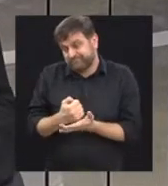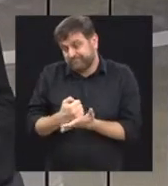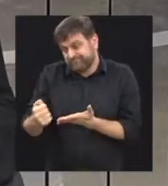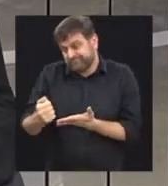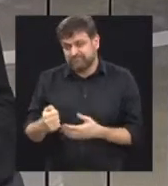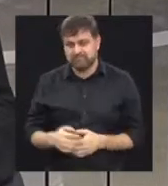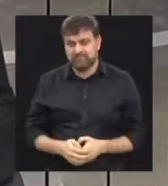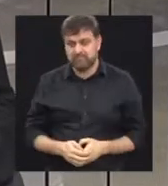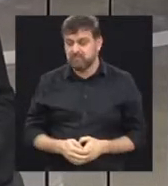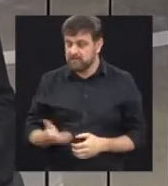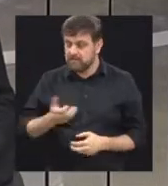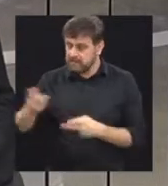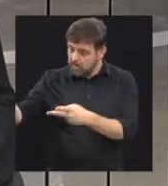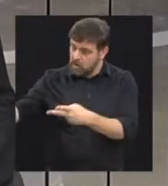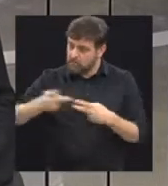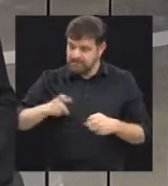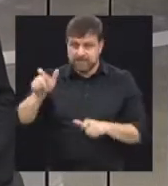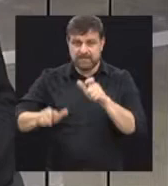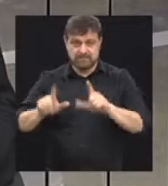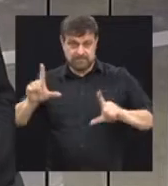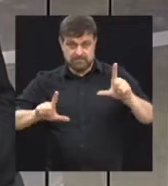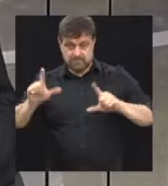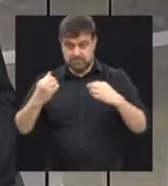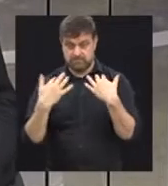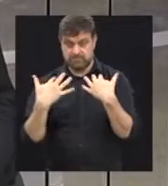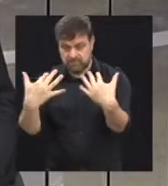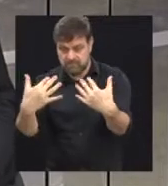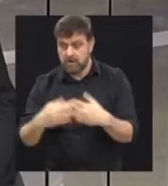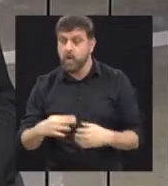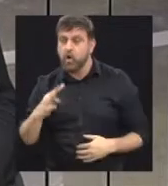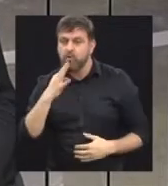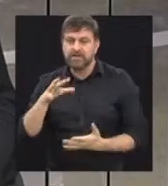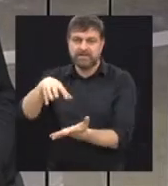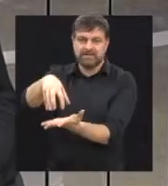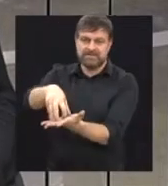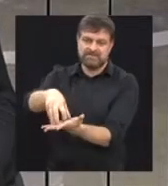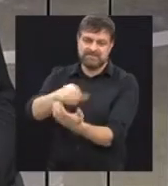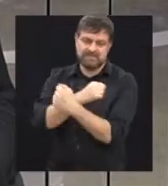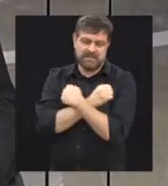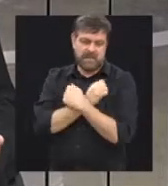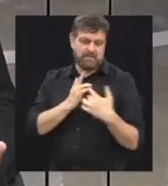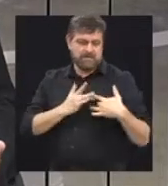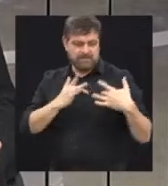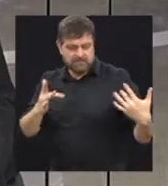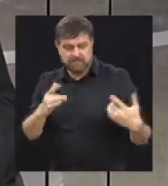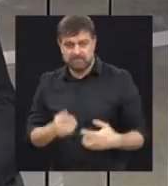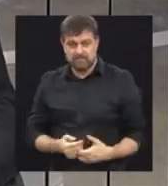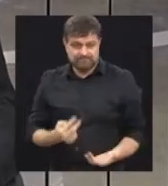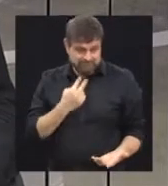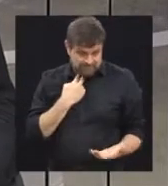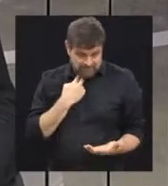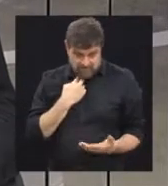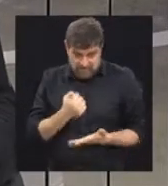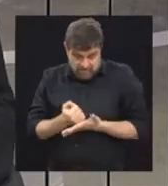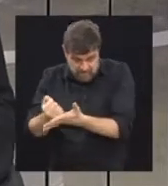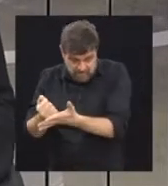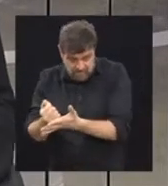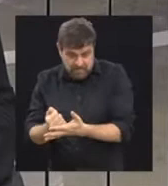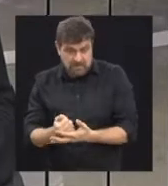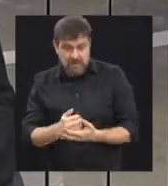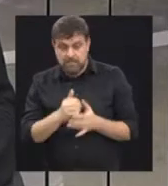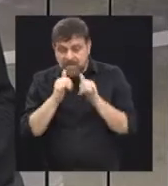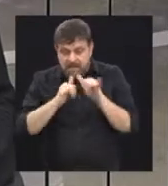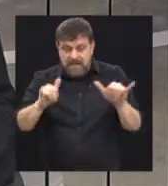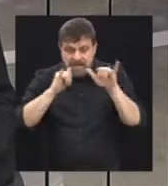mas fica aí o convite para o pessoal de casa, como você disse, conhecer. Se não puder ajudar, falar para outras pessoas,